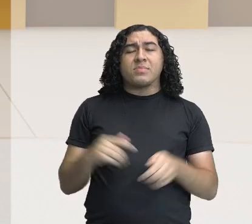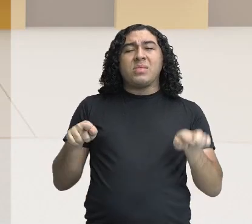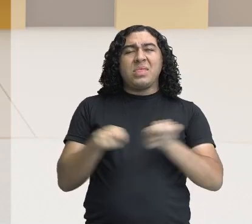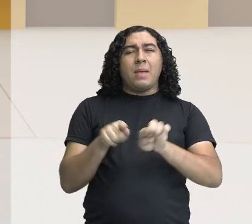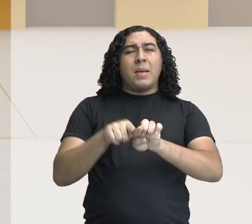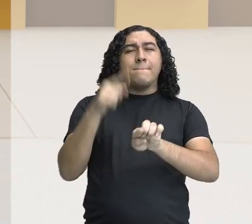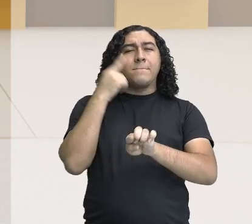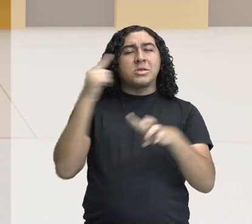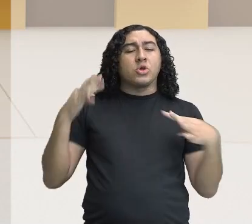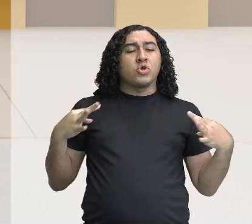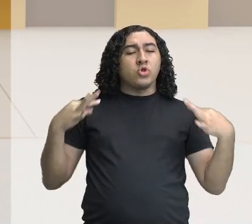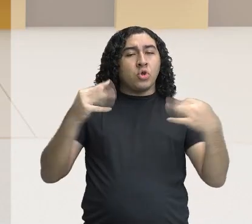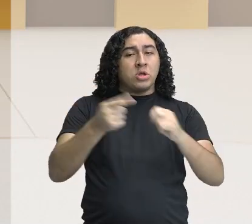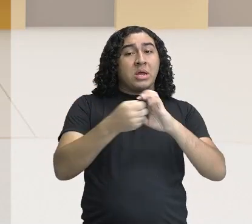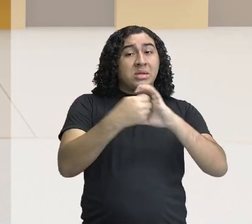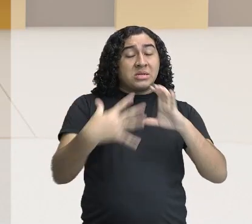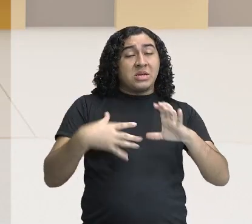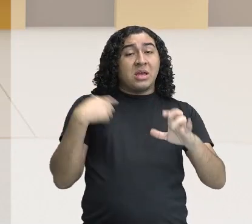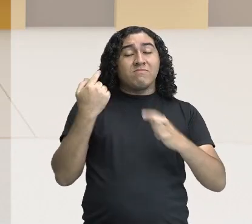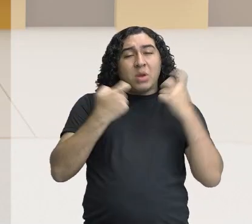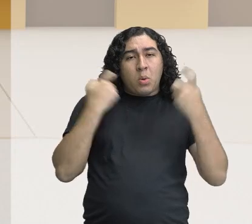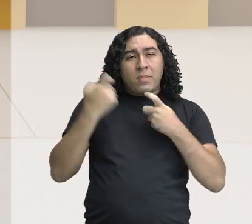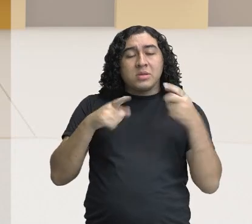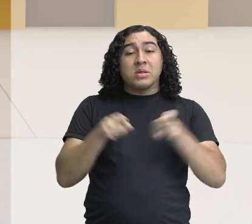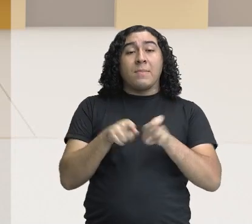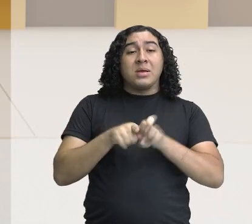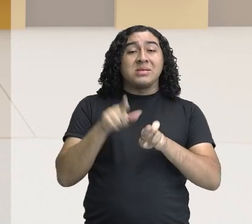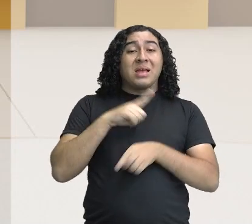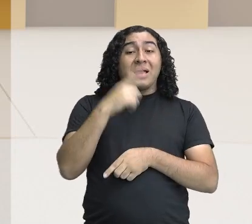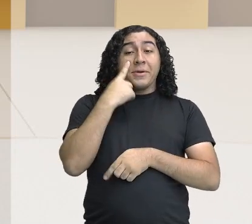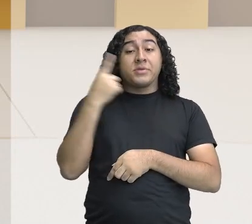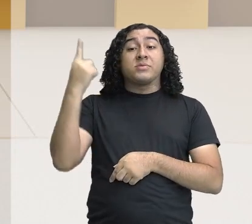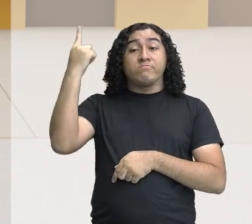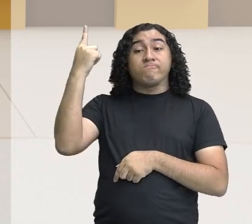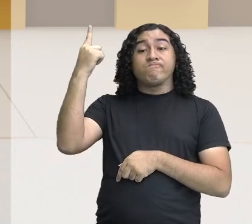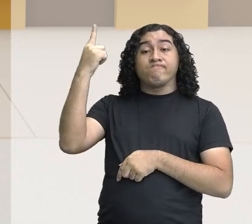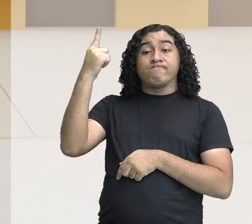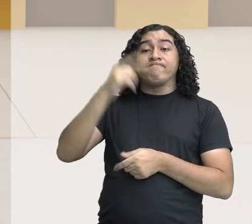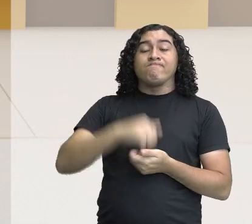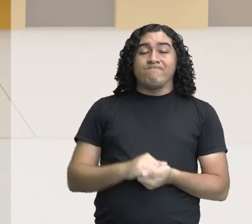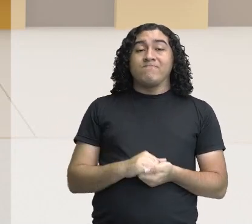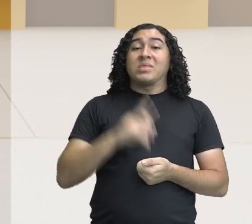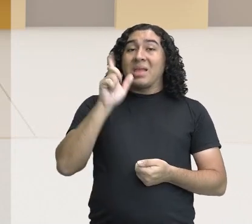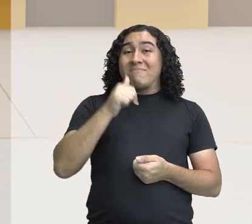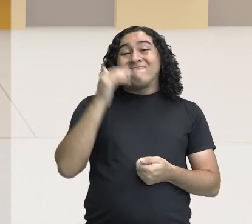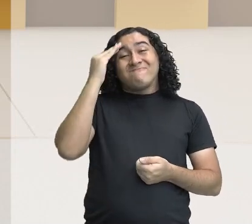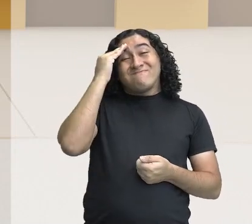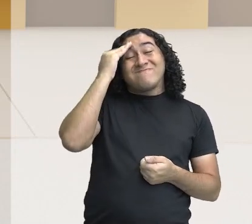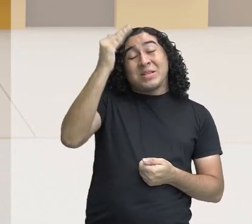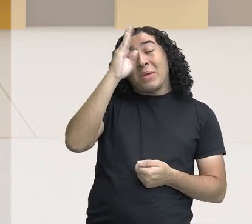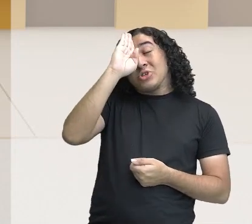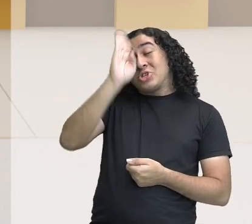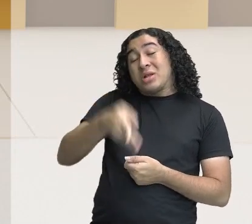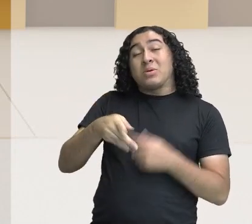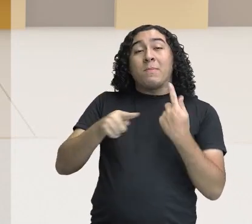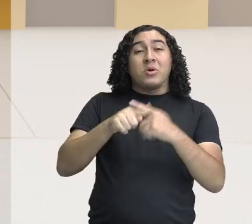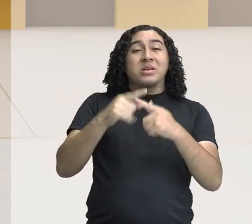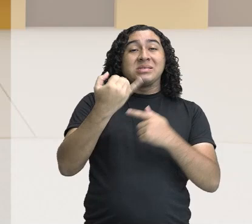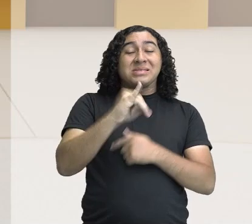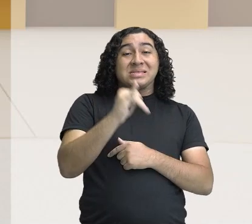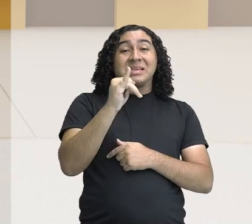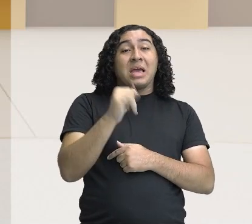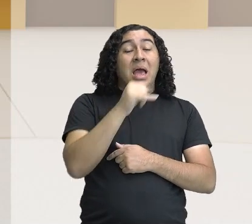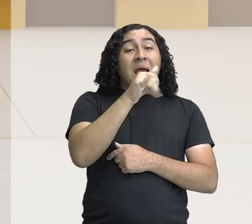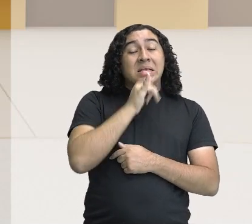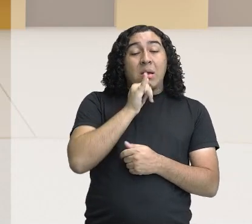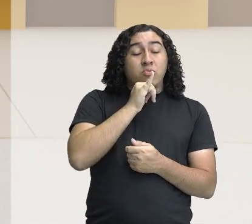que a gente cita que são bastante preocupantes, a questão da fragilidade institucional é uma das que vai afetar diretamente, porque quando não há punição,